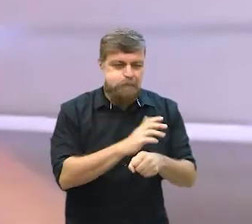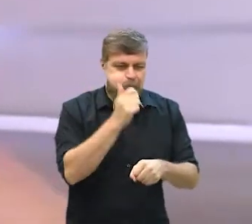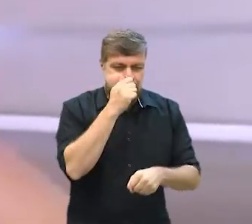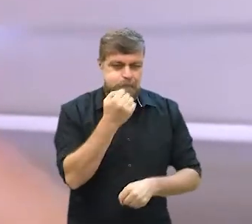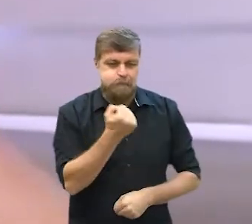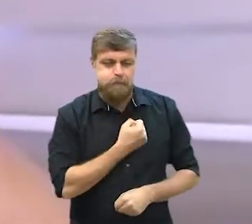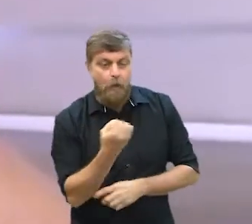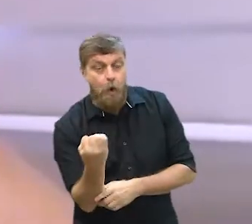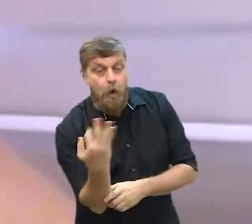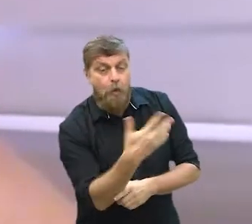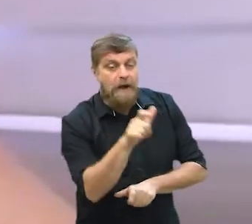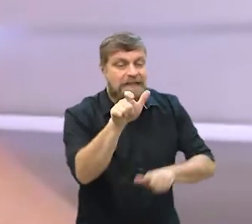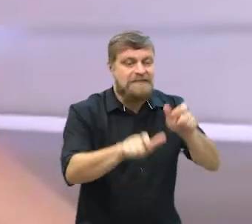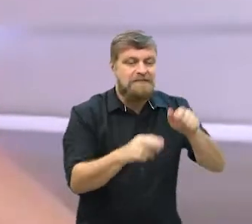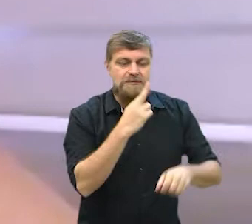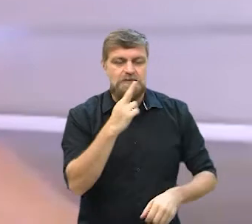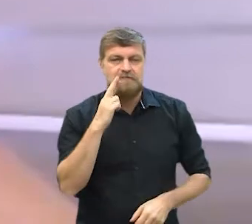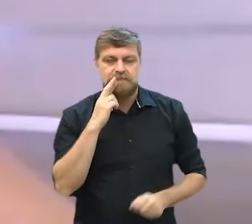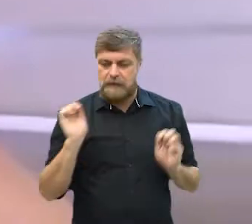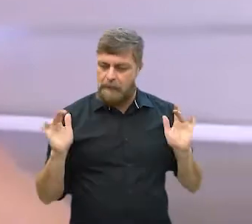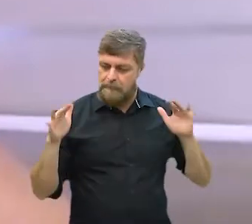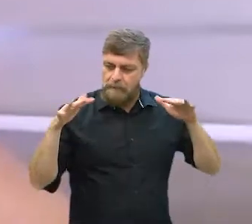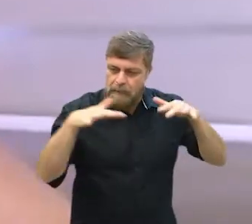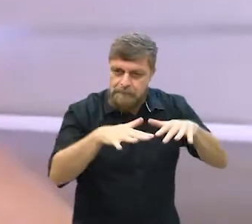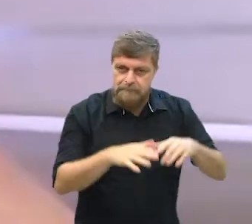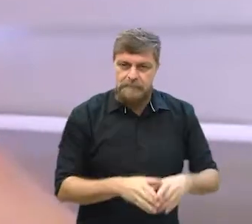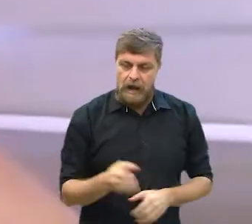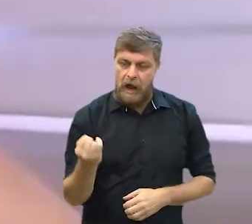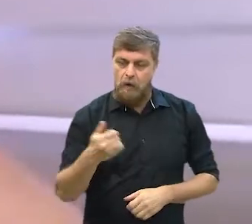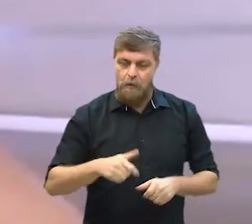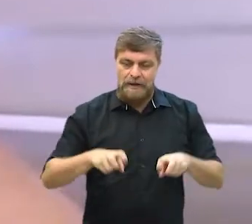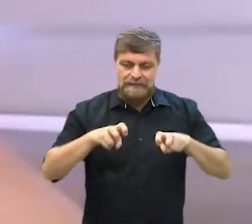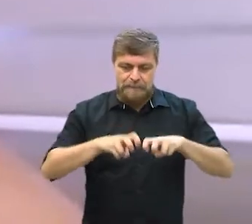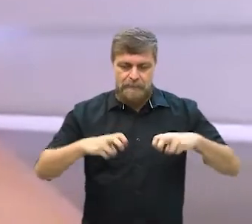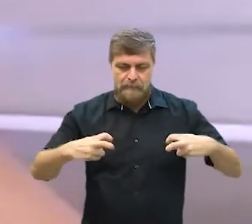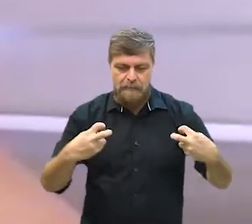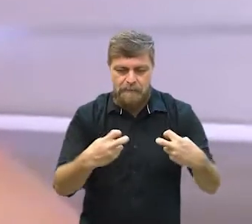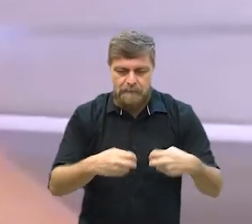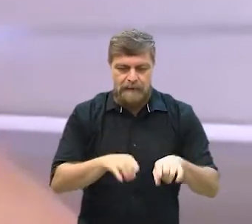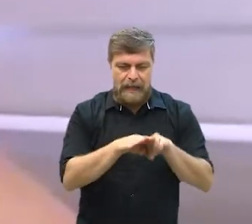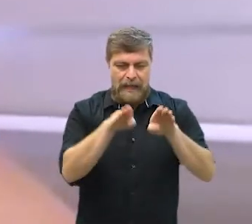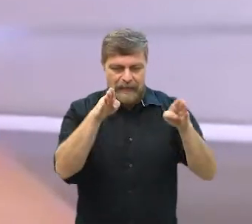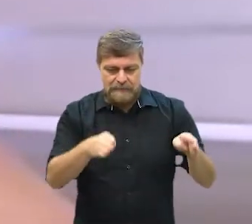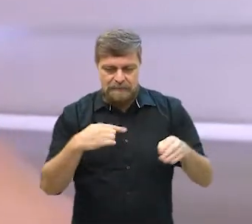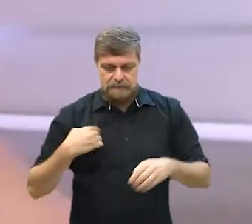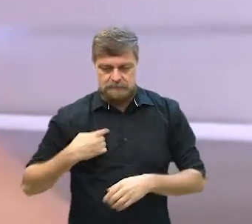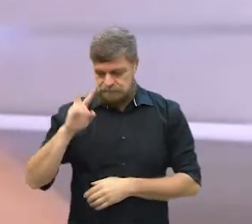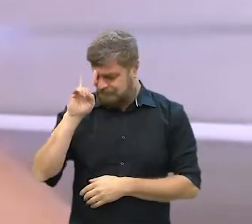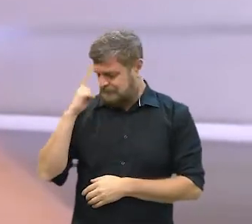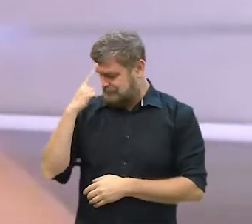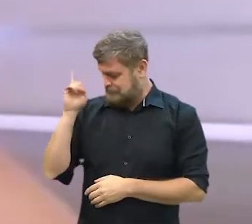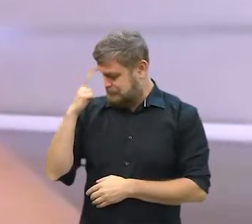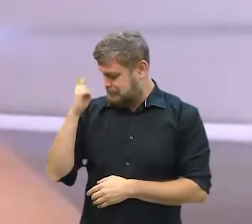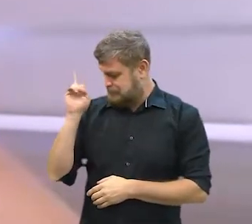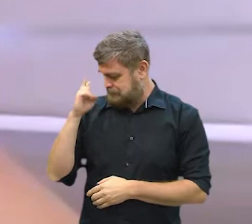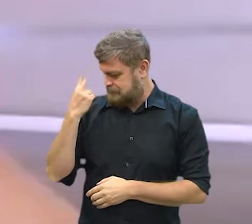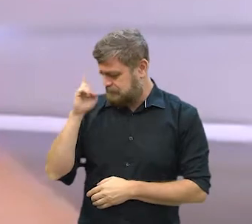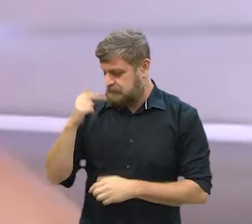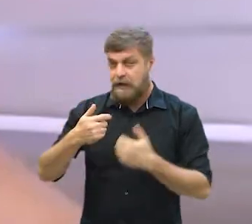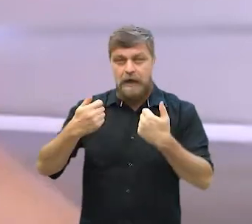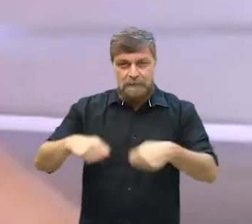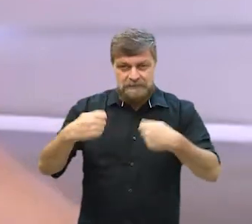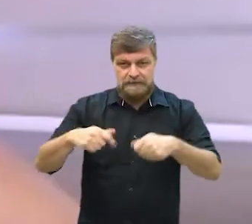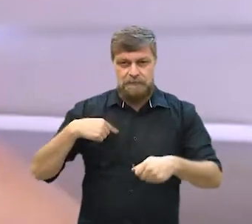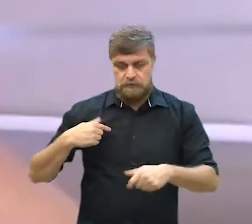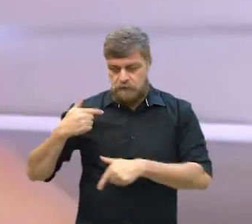a capacidade de pessoas, o número de integrantes de mesa, tudo isso precisou ser revisto imediatamente.